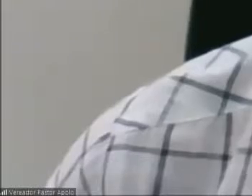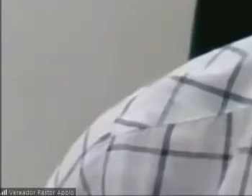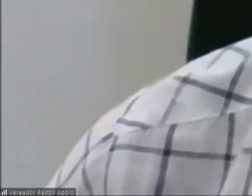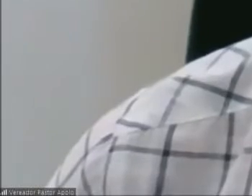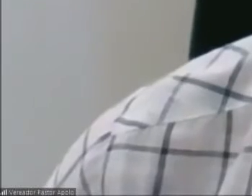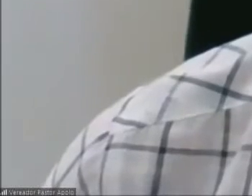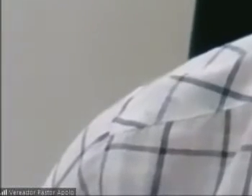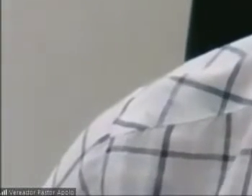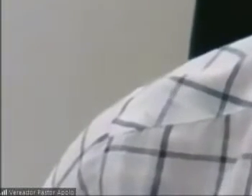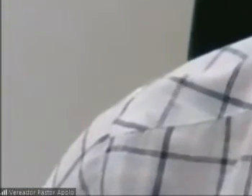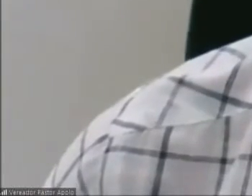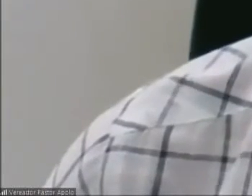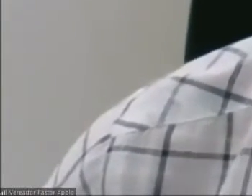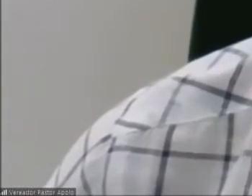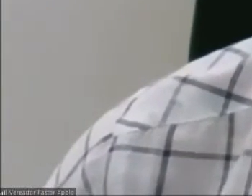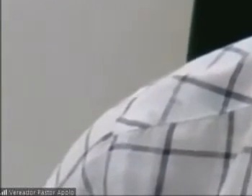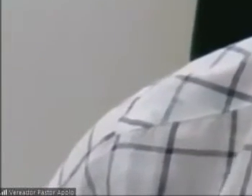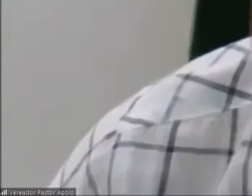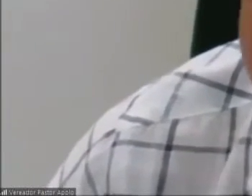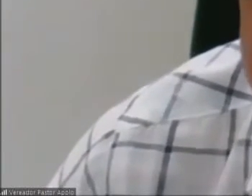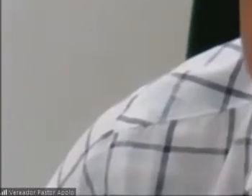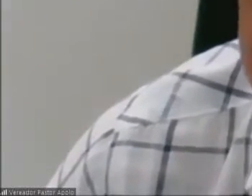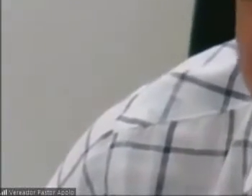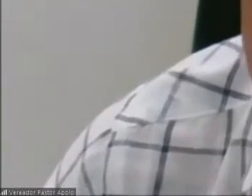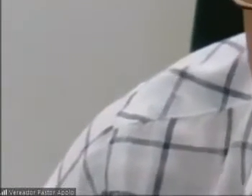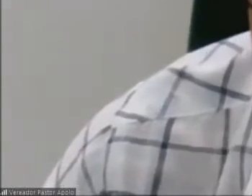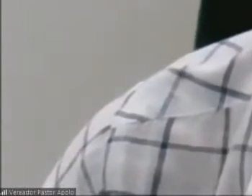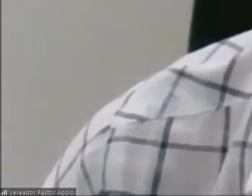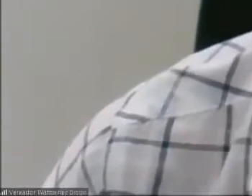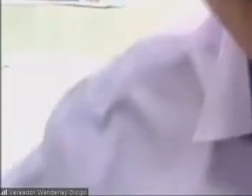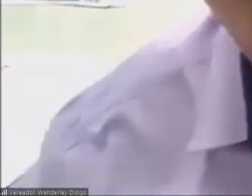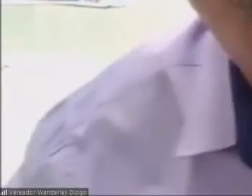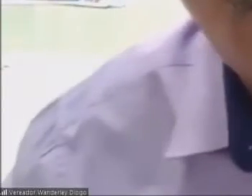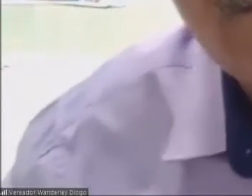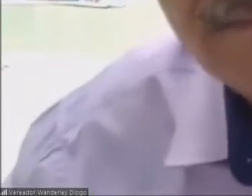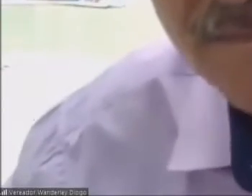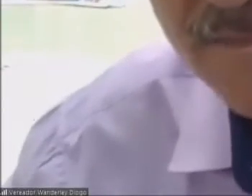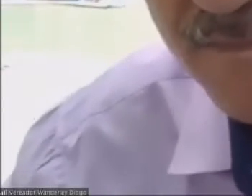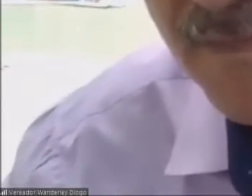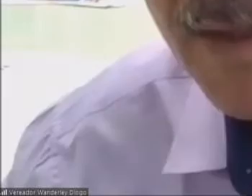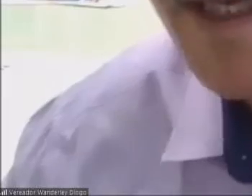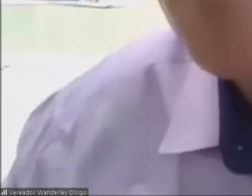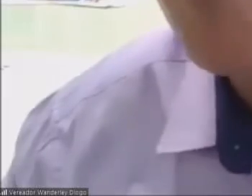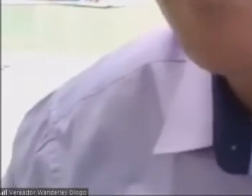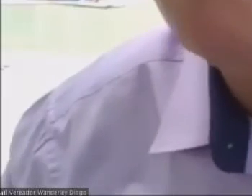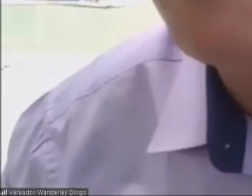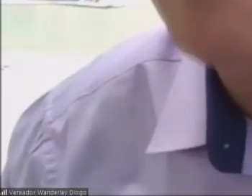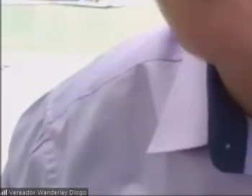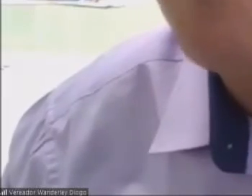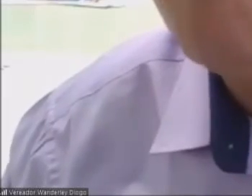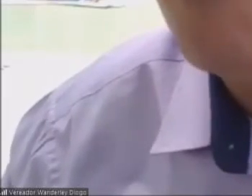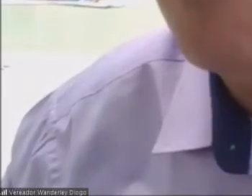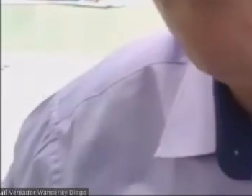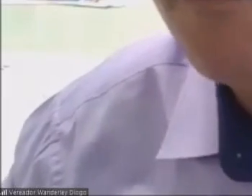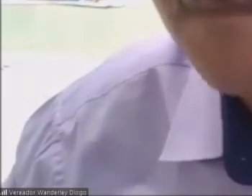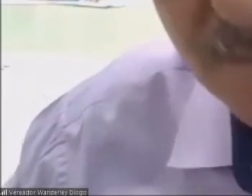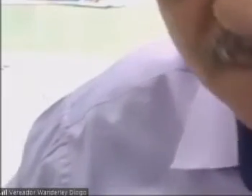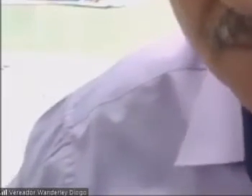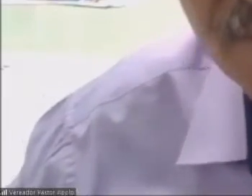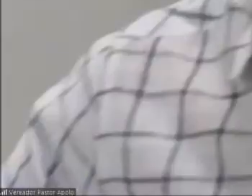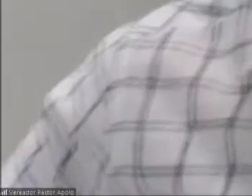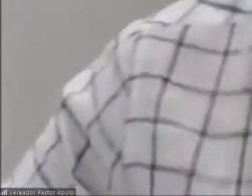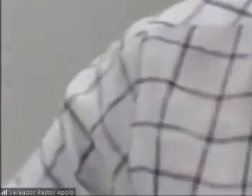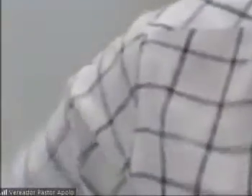isso, vereador. Eu estou perguntando para que eu possa trazer para você a resposta. Tranquilo. Tranquilo, vereador Apolo.